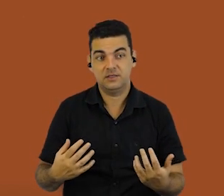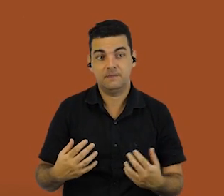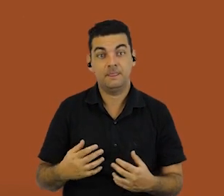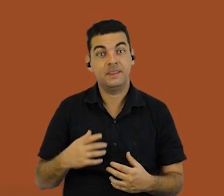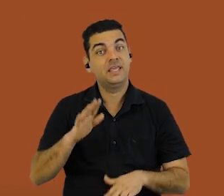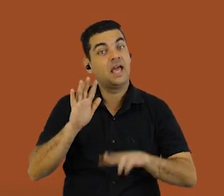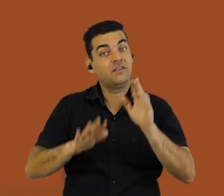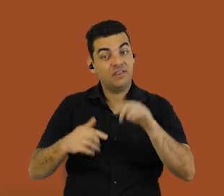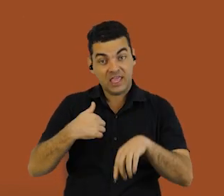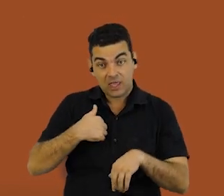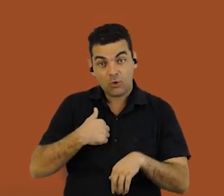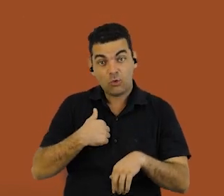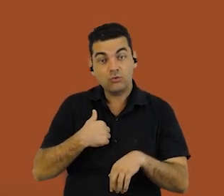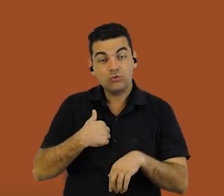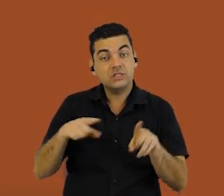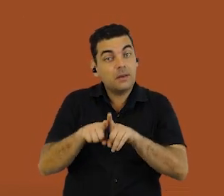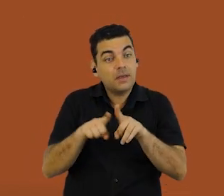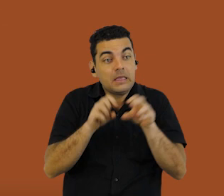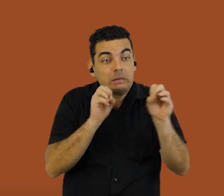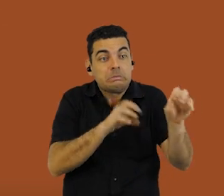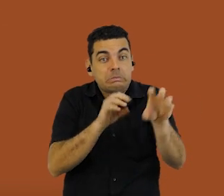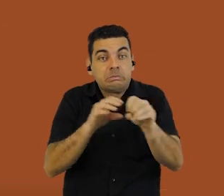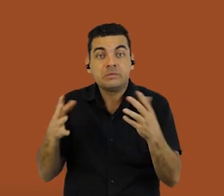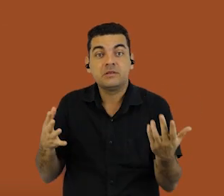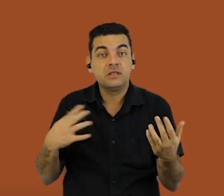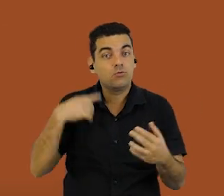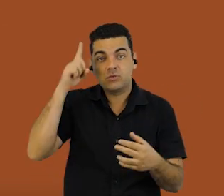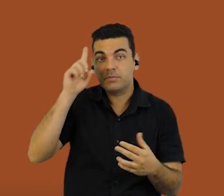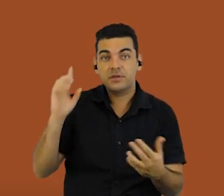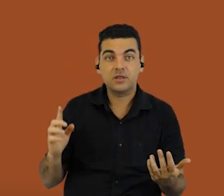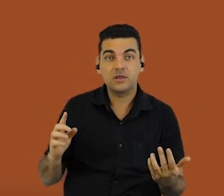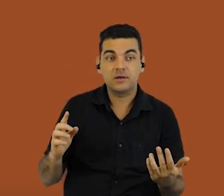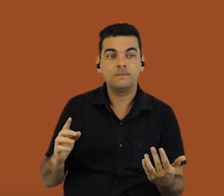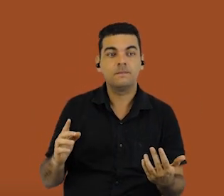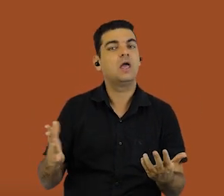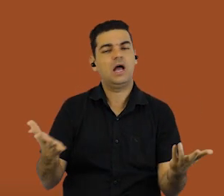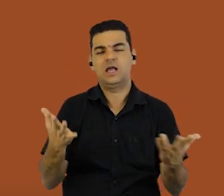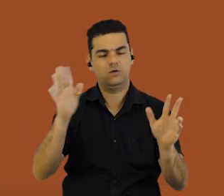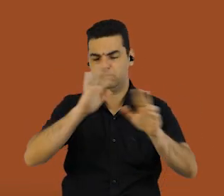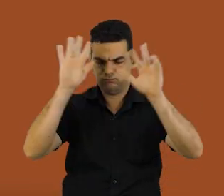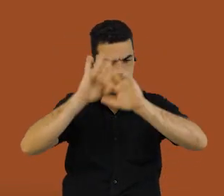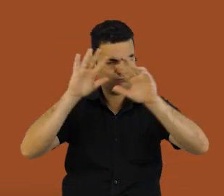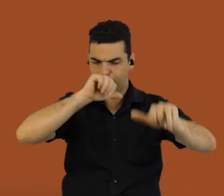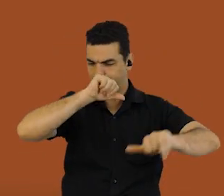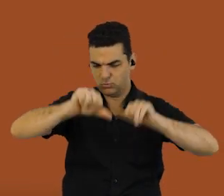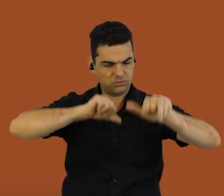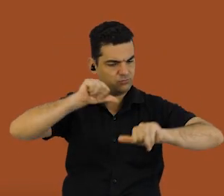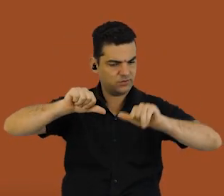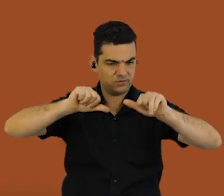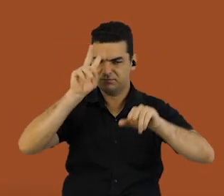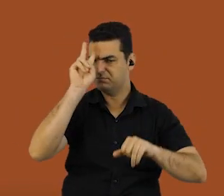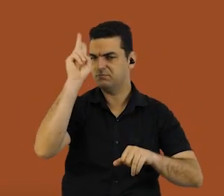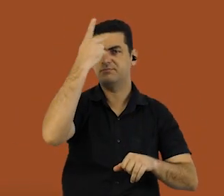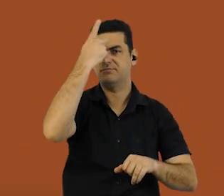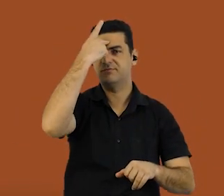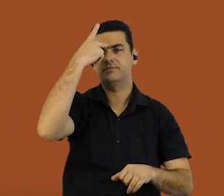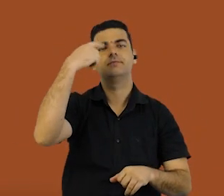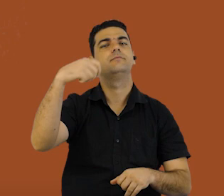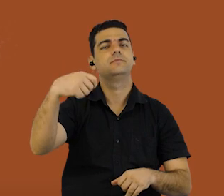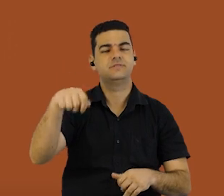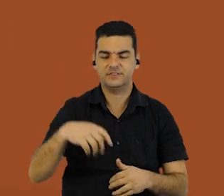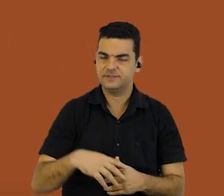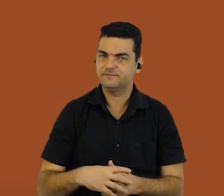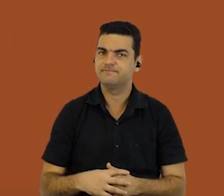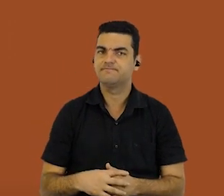imprimia. E aí foi extremamente necessário rever um conjunto de práticas, rever toda a